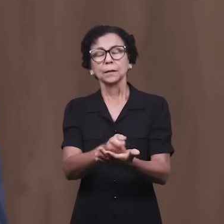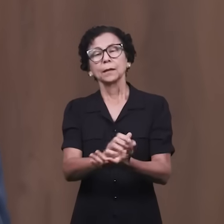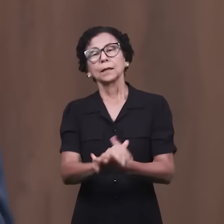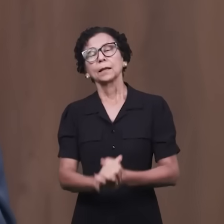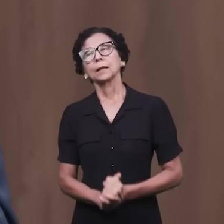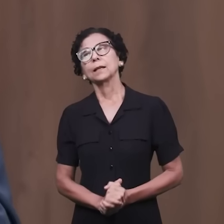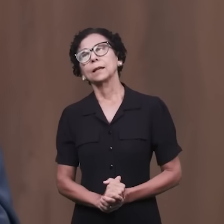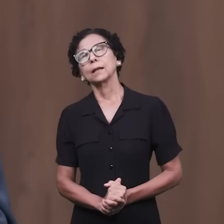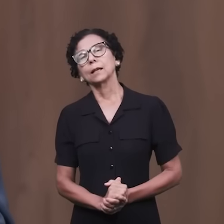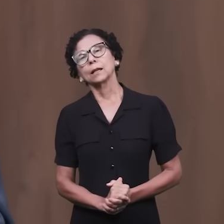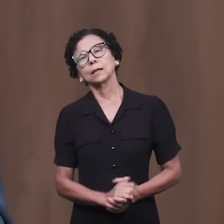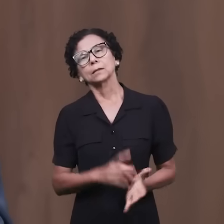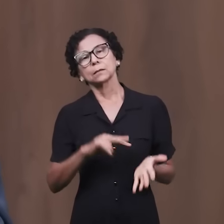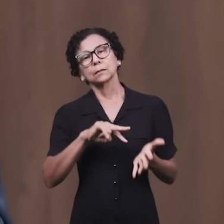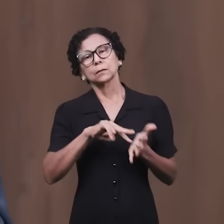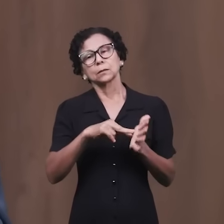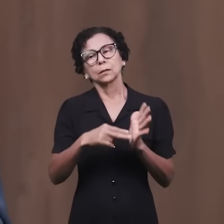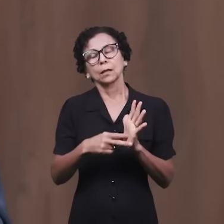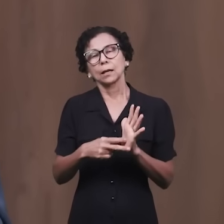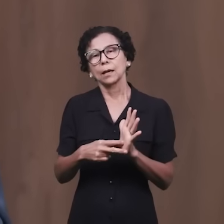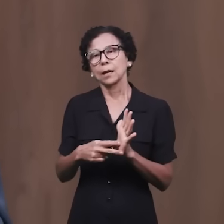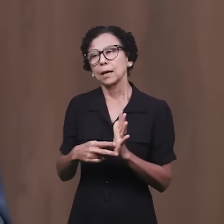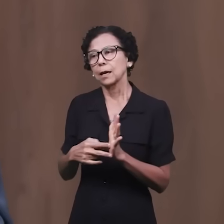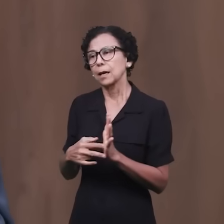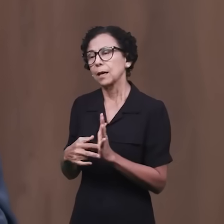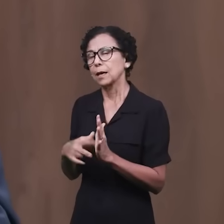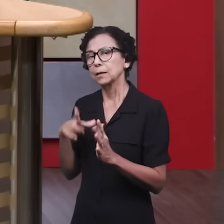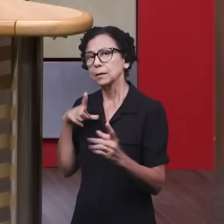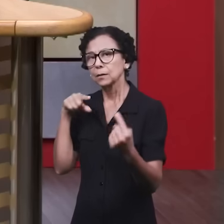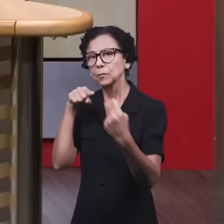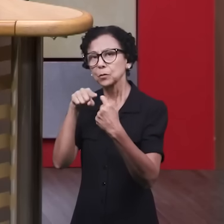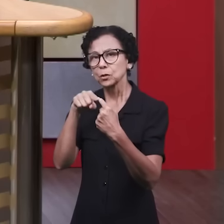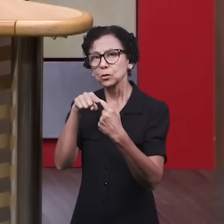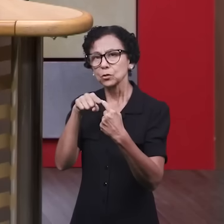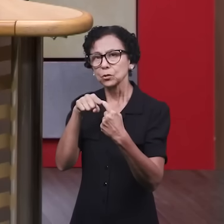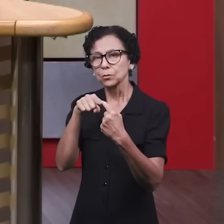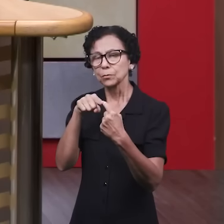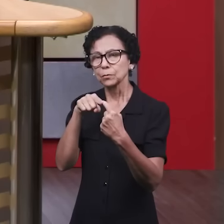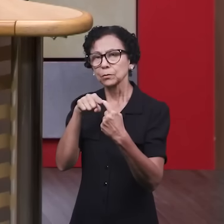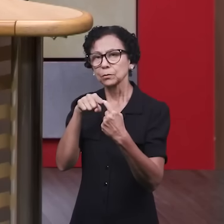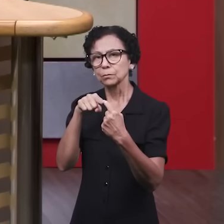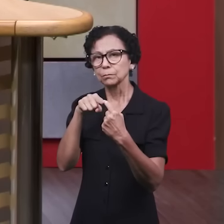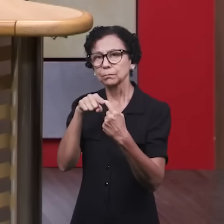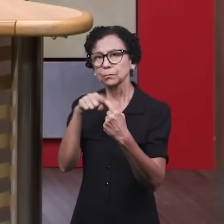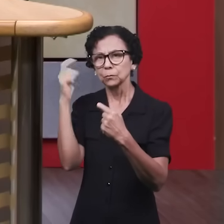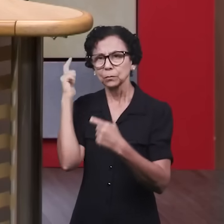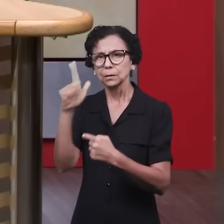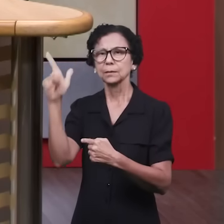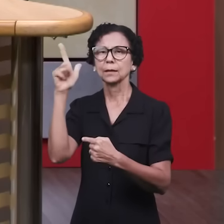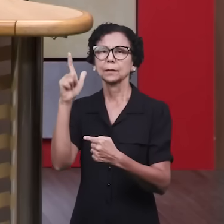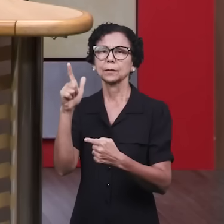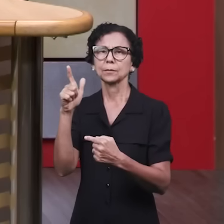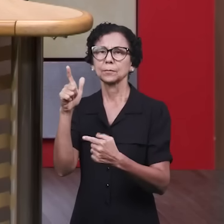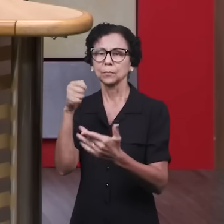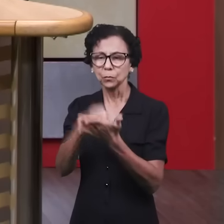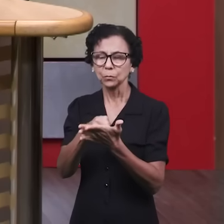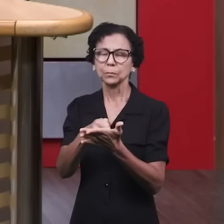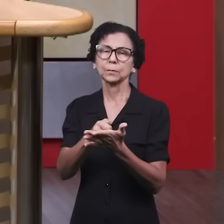ela atinge o objetivo certo. Cumpre o propósito. Cumpre o propósito. A palavra